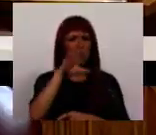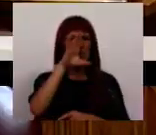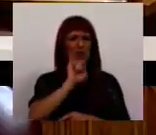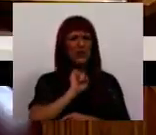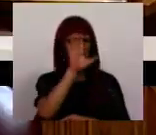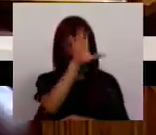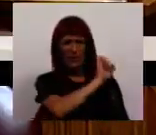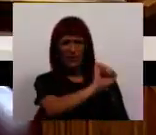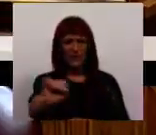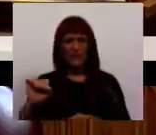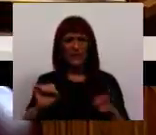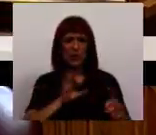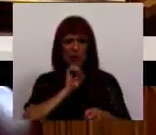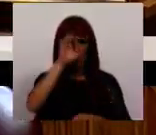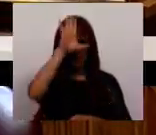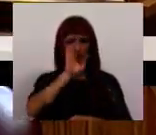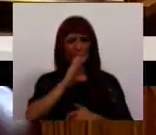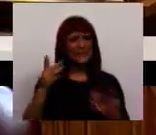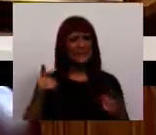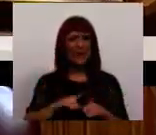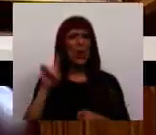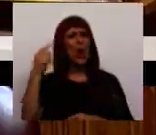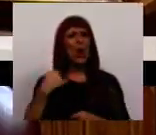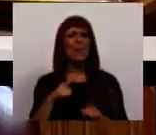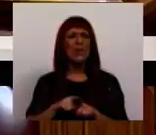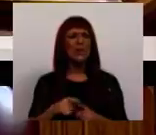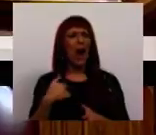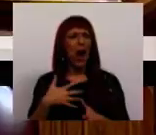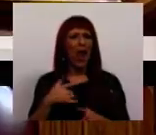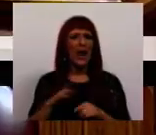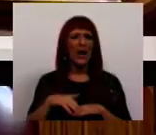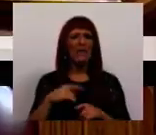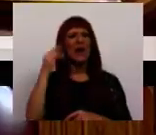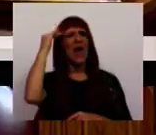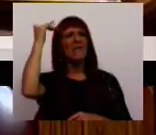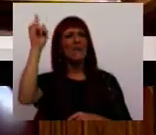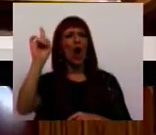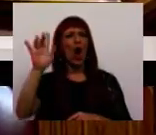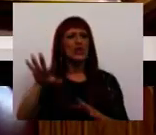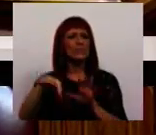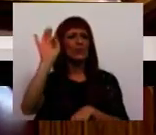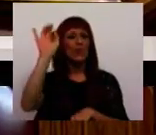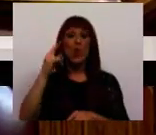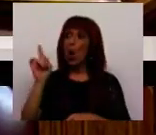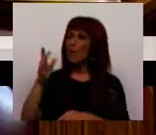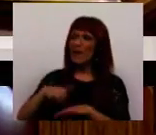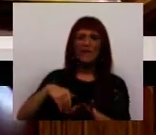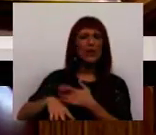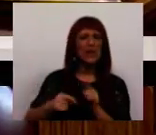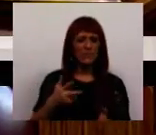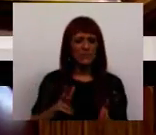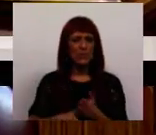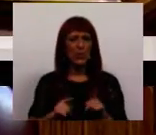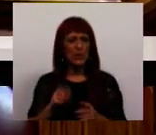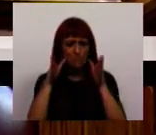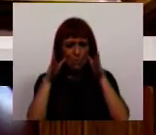do seu governo, Sr. Primeiro-Ministro, em vez de cederem à tentação de fazer futurologia, aquilo que deviam fazer era